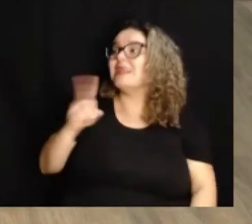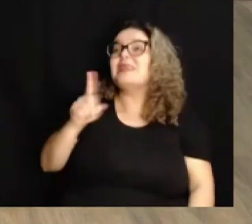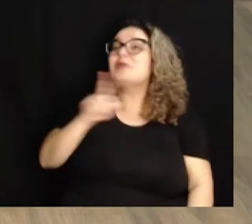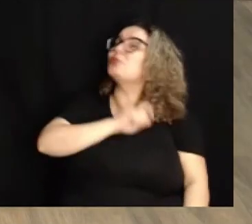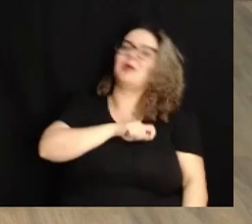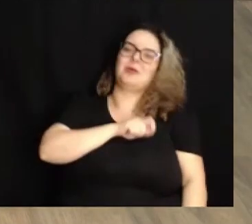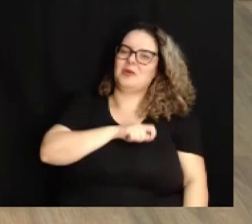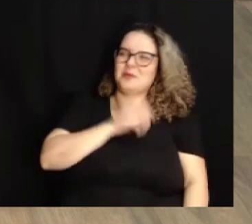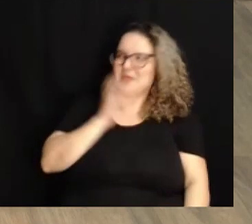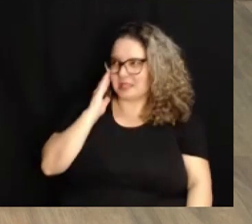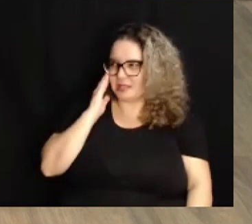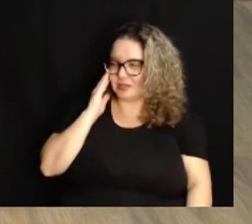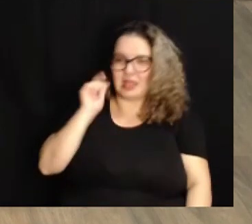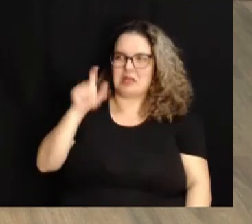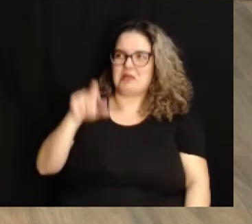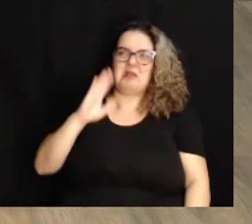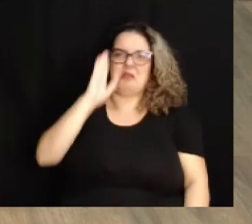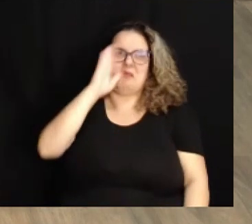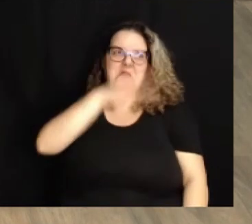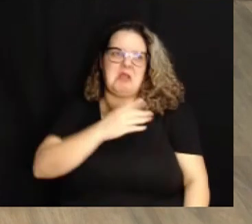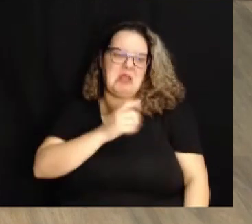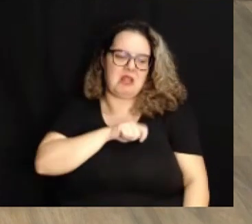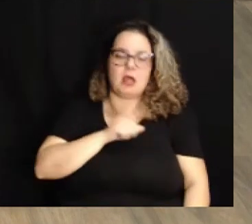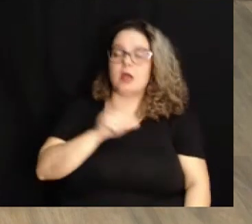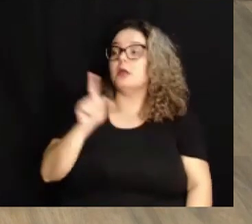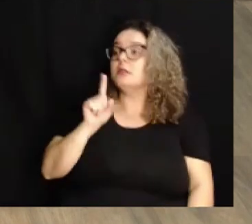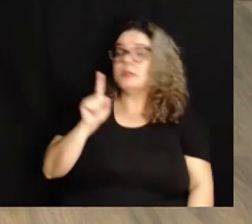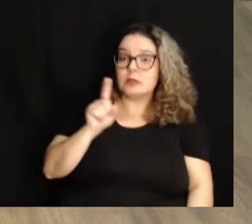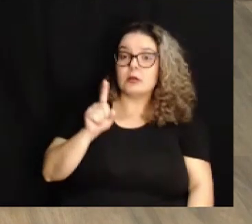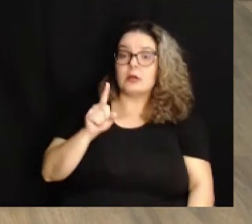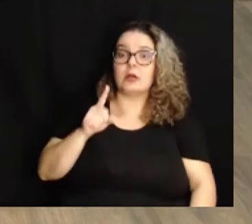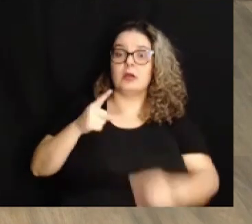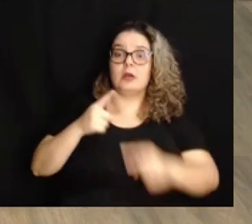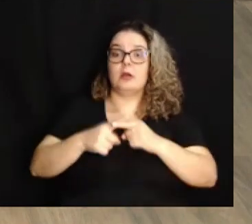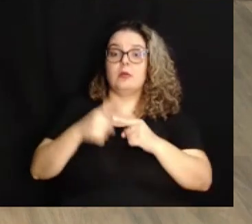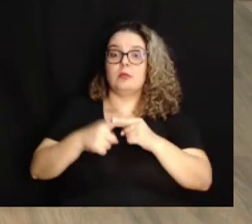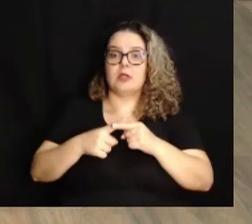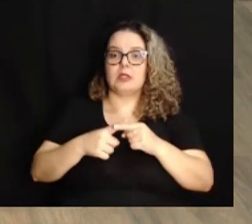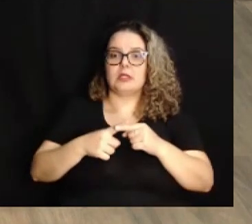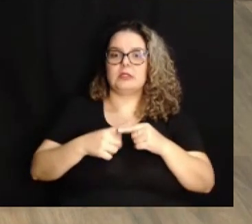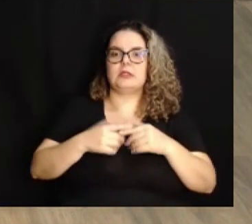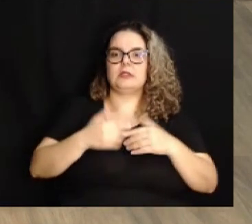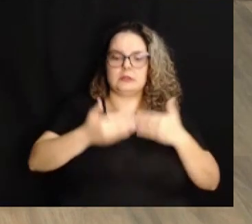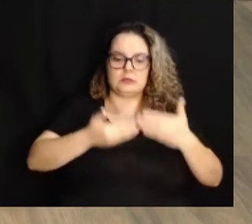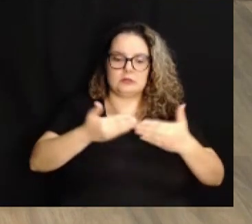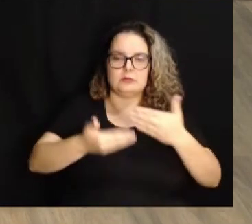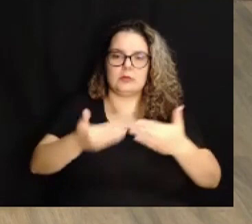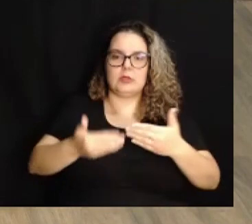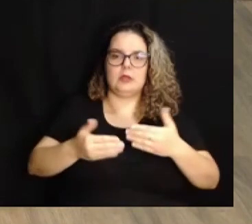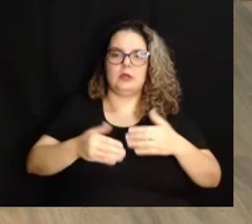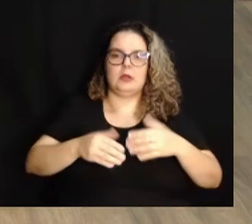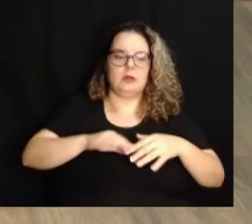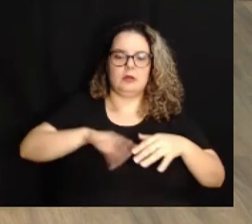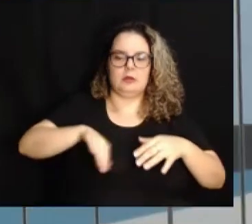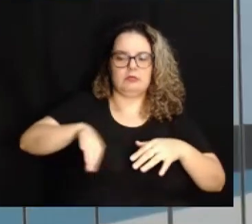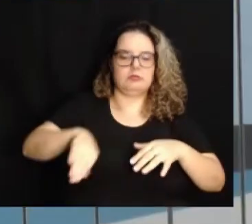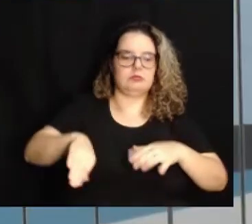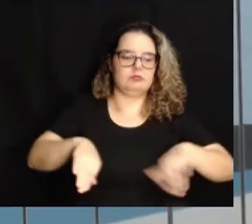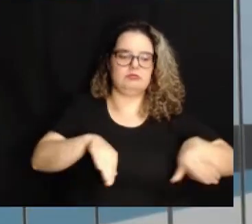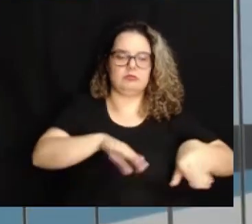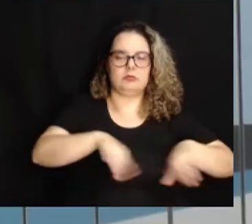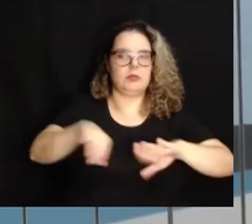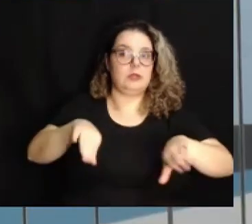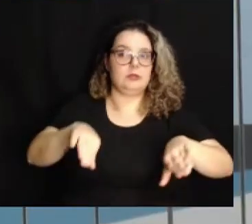pessoa maligna de fazer isso, mas é porque a gente entra nessa questão de ir tirando pro lado, e lógico, numa vida ainda, né, como o